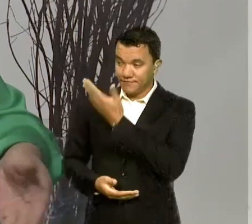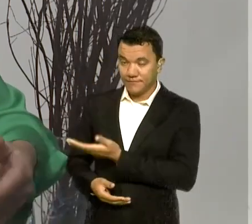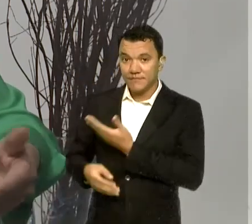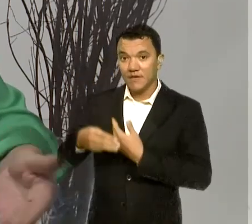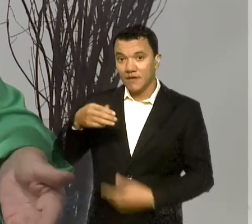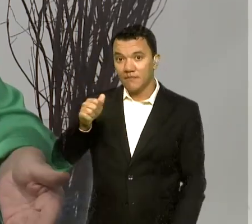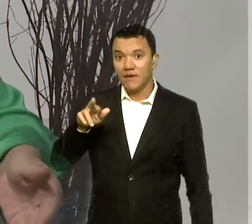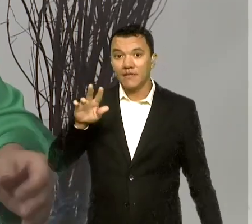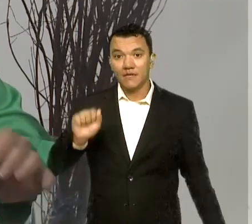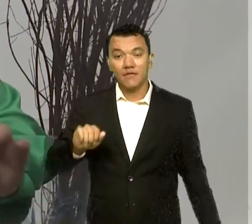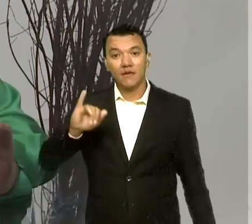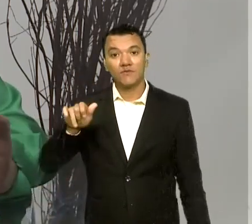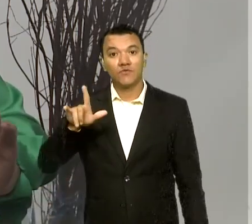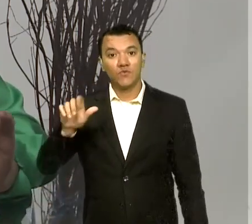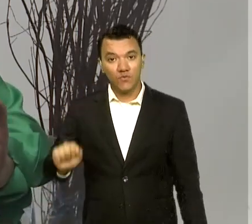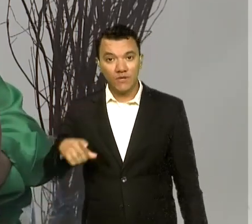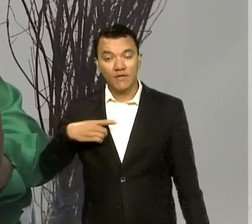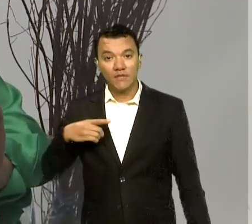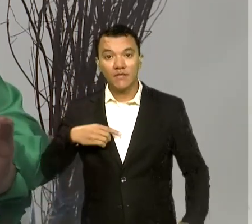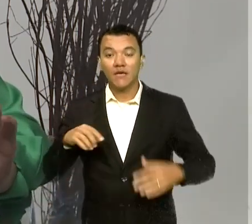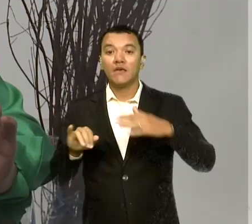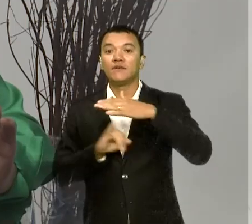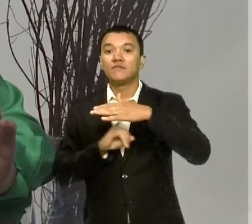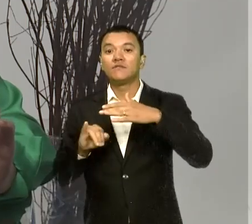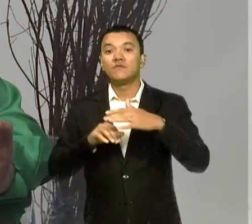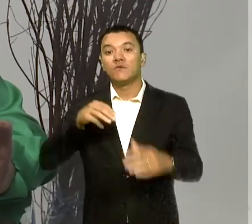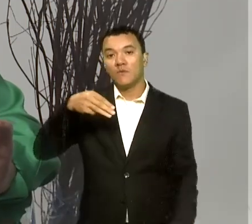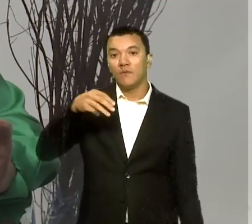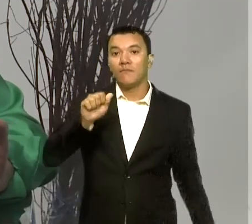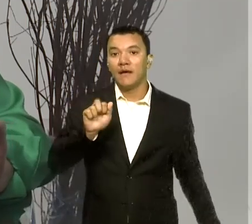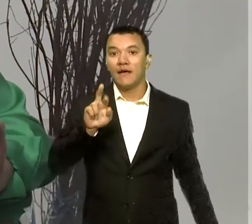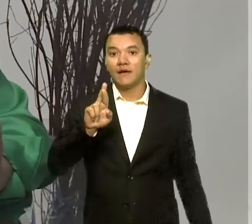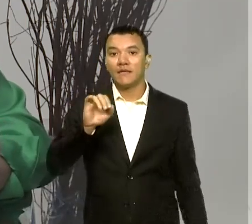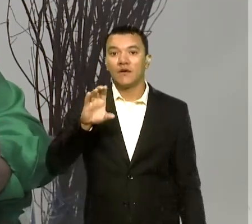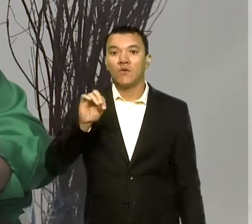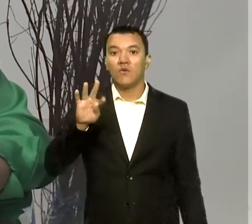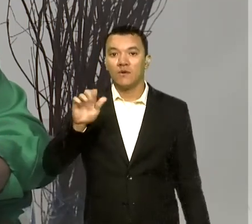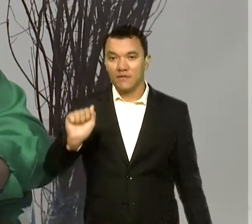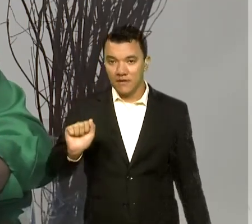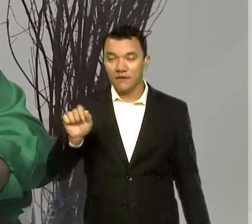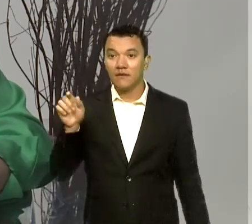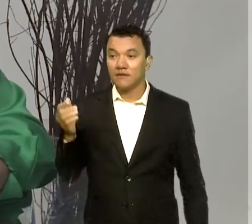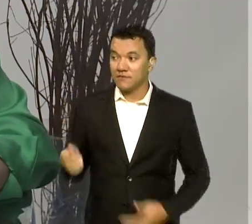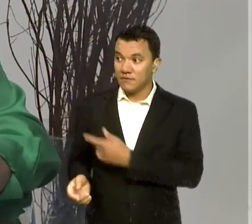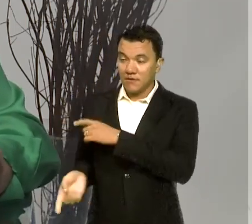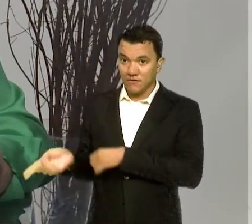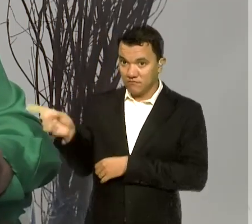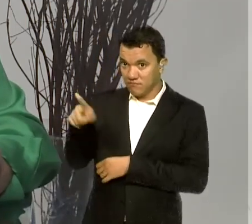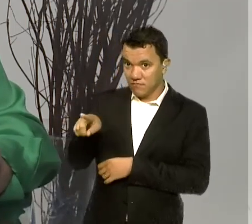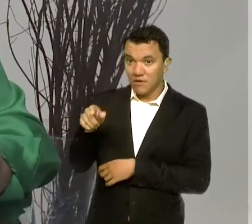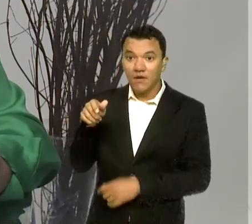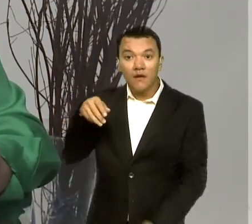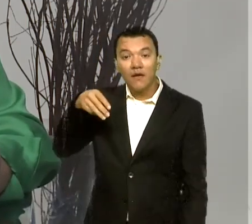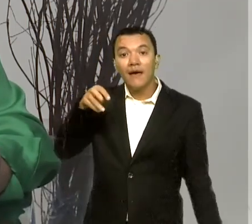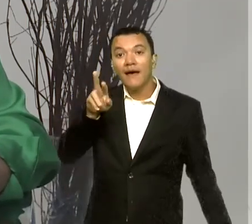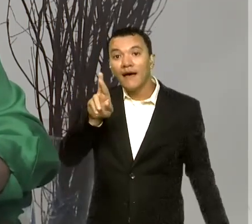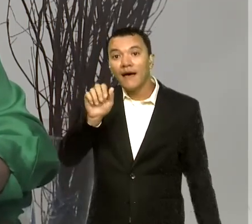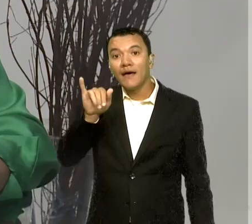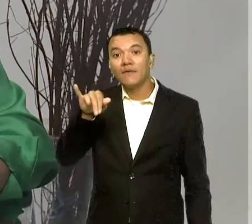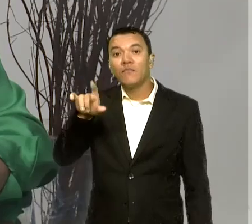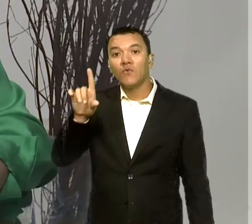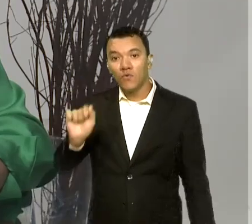Júlia, que é vice-presidente do Instituto Maricota, e Maria Raimunda Serra, diretora e cofundadora do